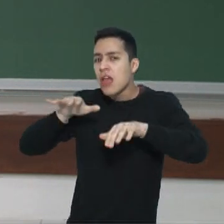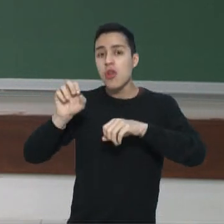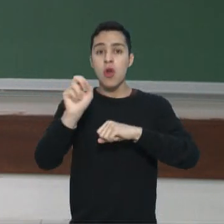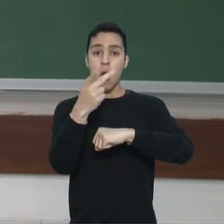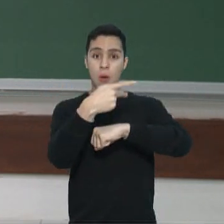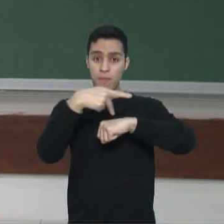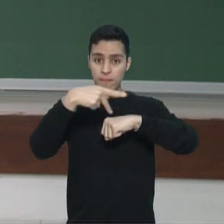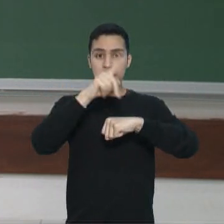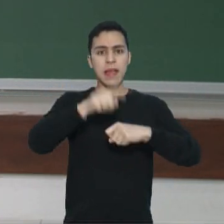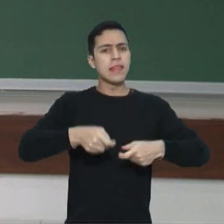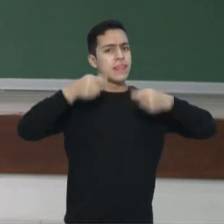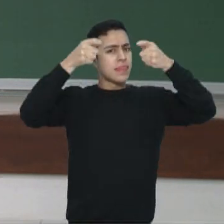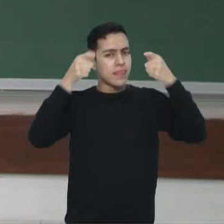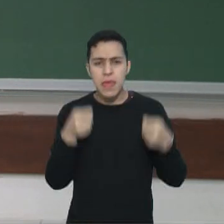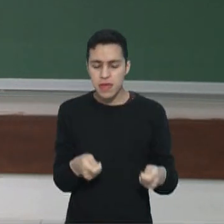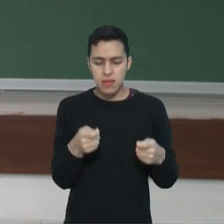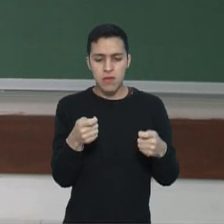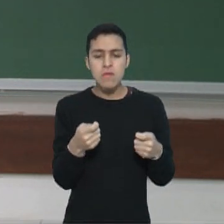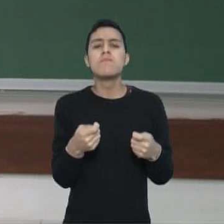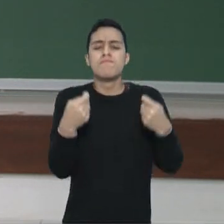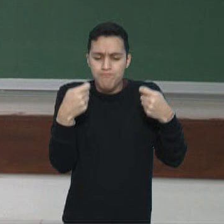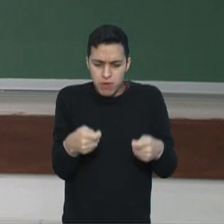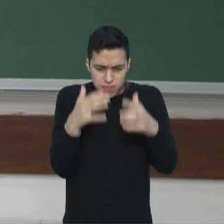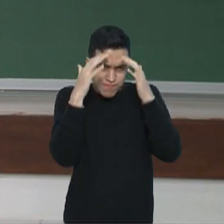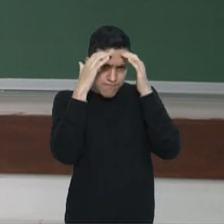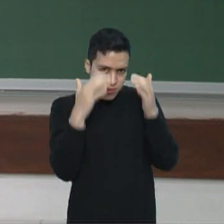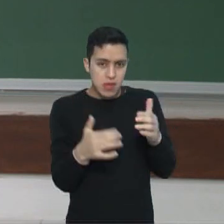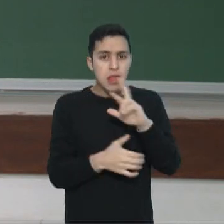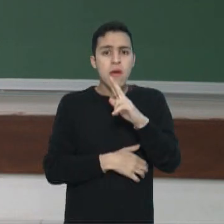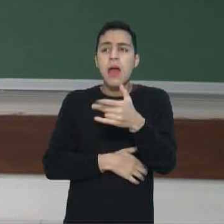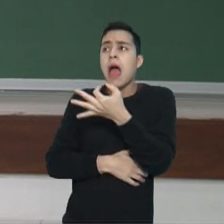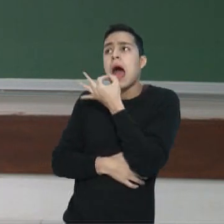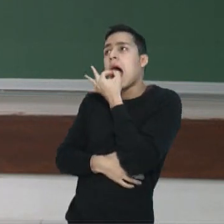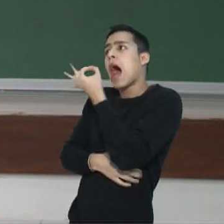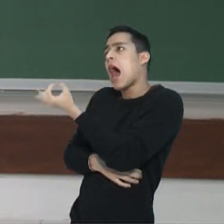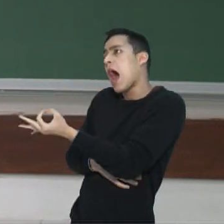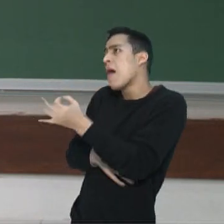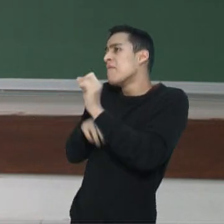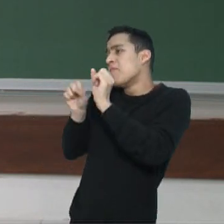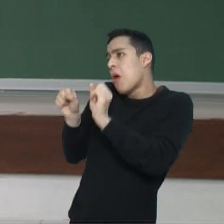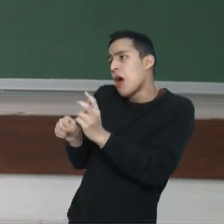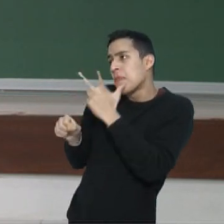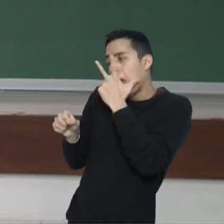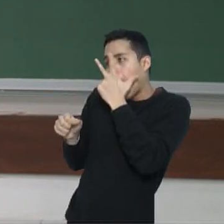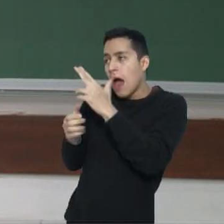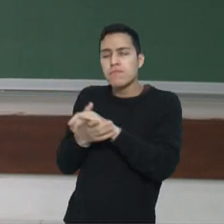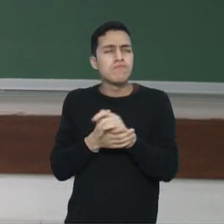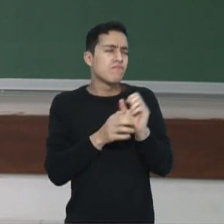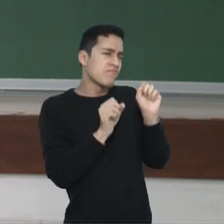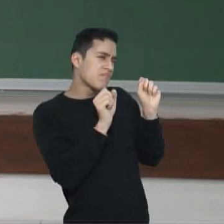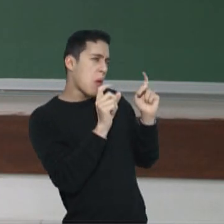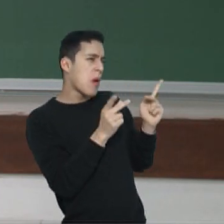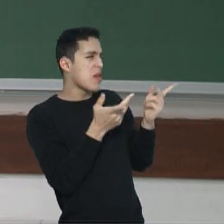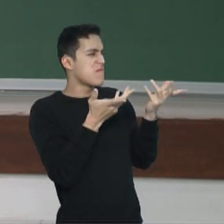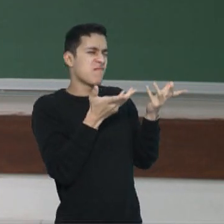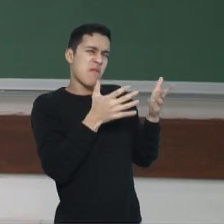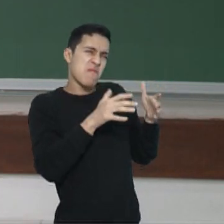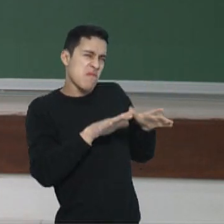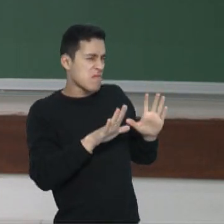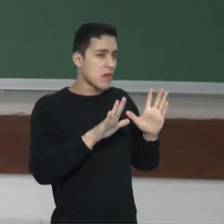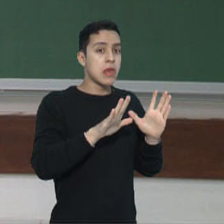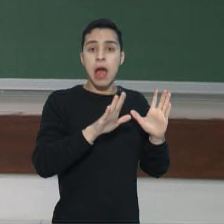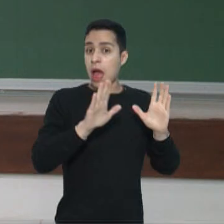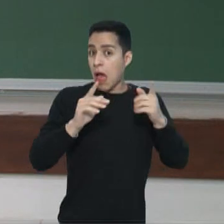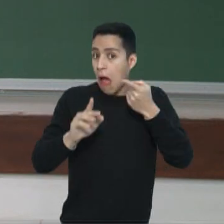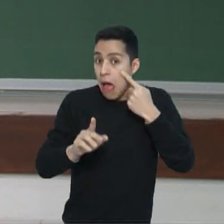uma determinação, ela deve ser cumprida, não uma sugestão. Uma sugestão a pessoa acata ou não. As regras, as normas, as